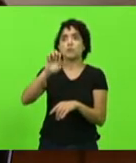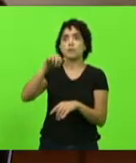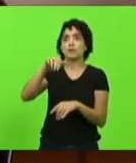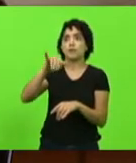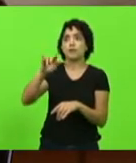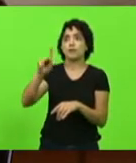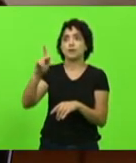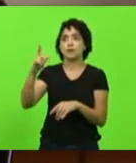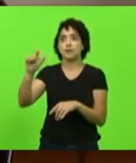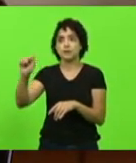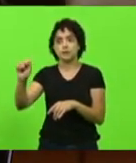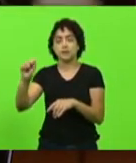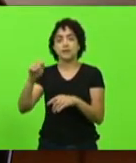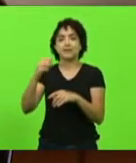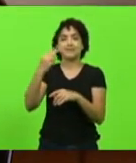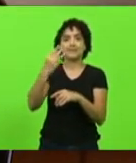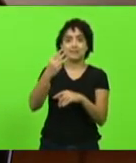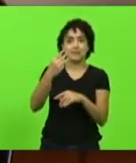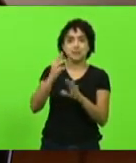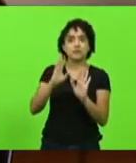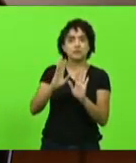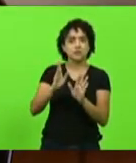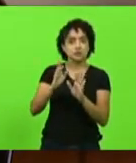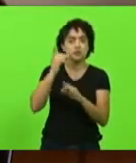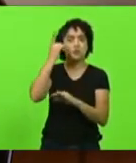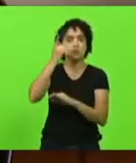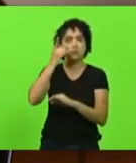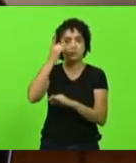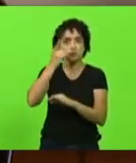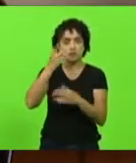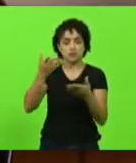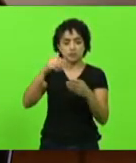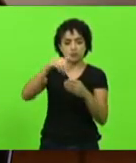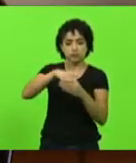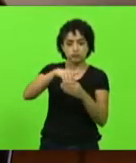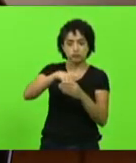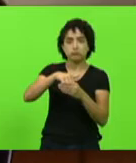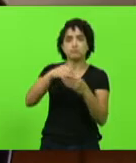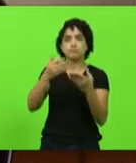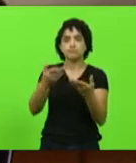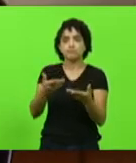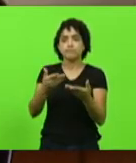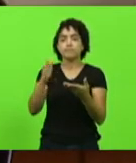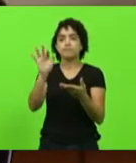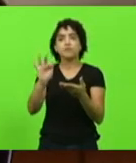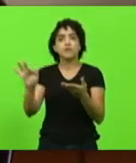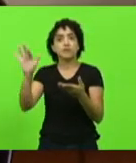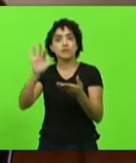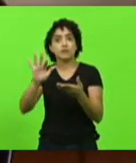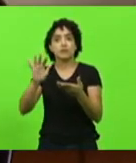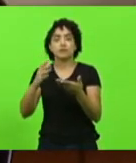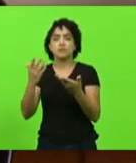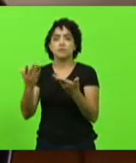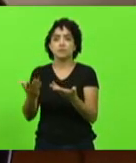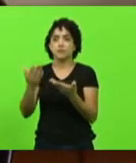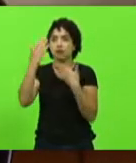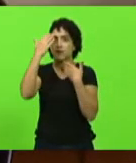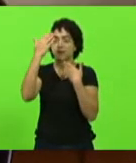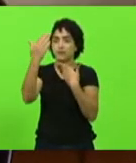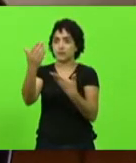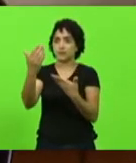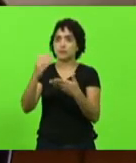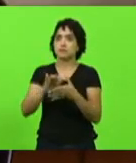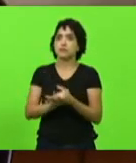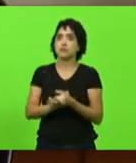vezes estadual aqui nessa Casa Legislativa, agora no 3º mandato como deputado federal. Então, a gente só tem que agradecer e